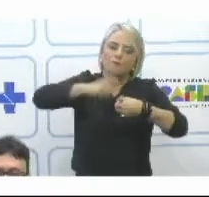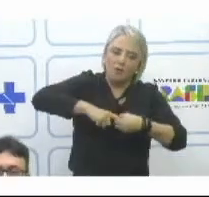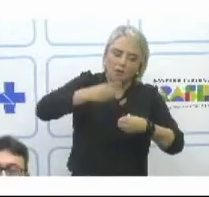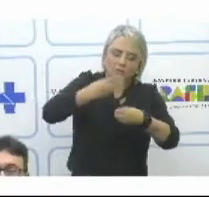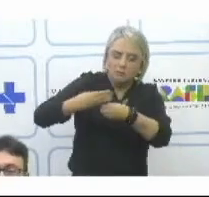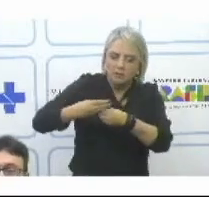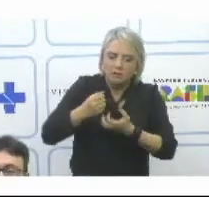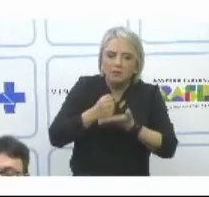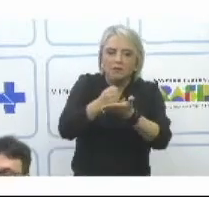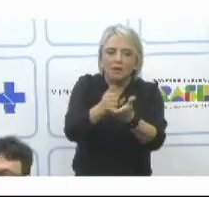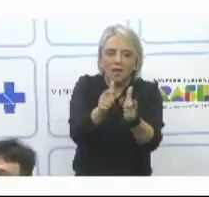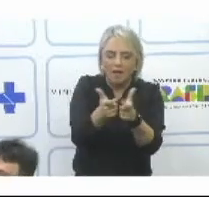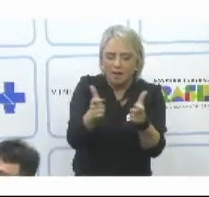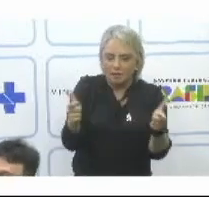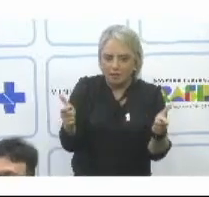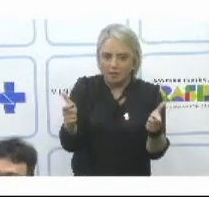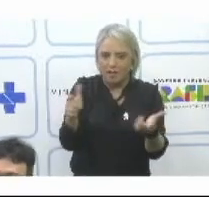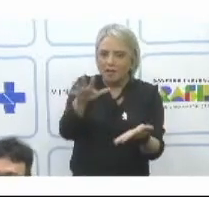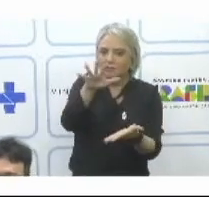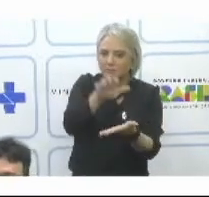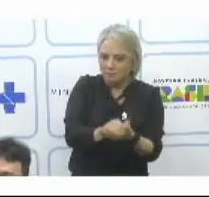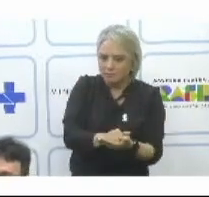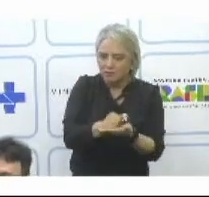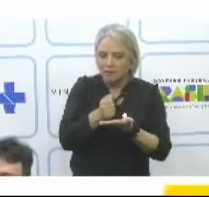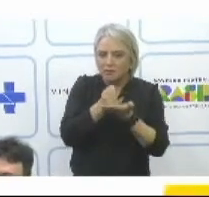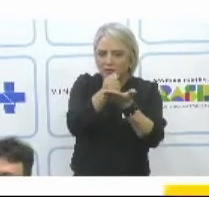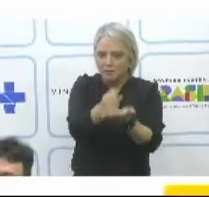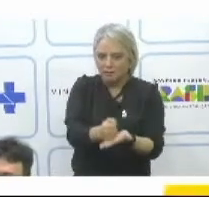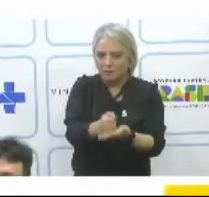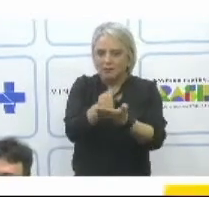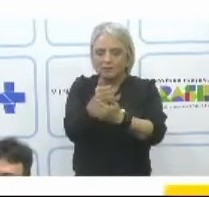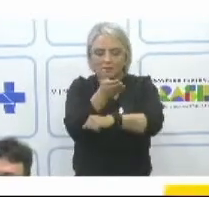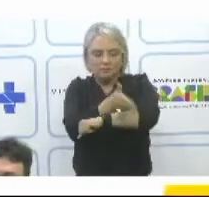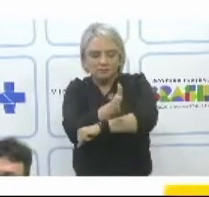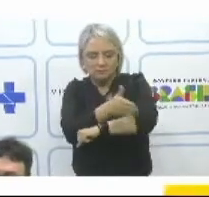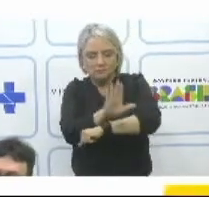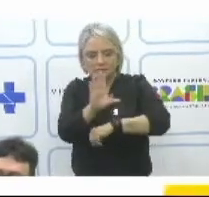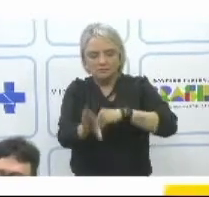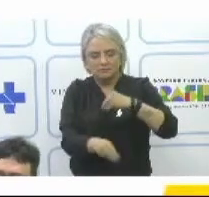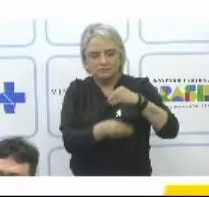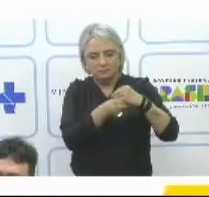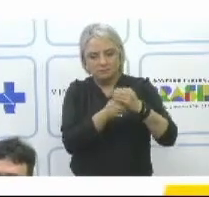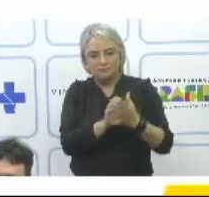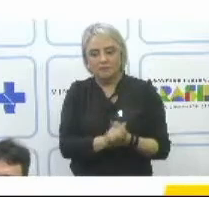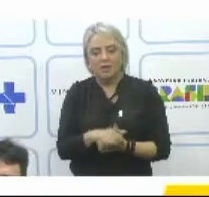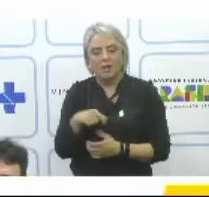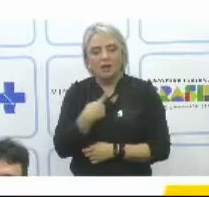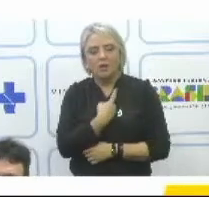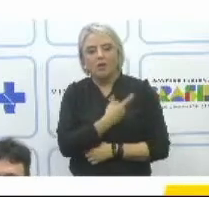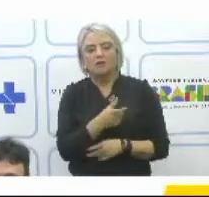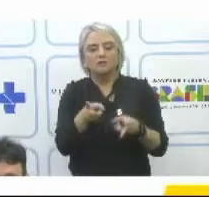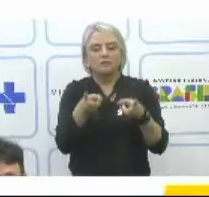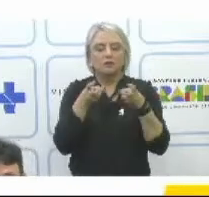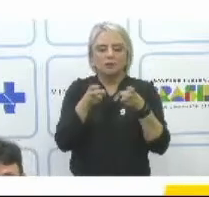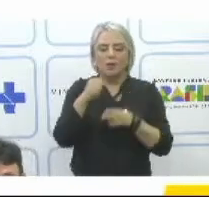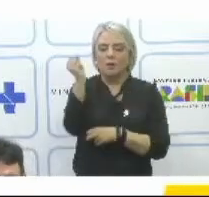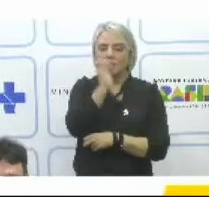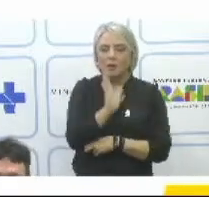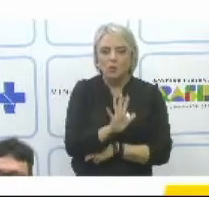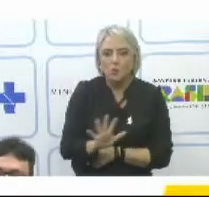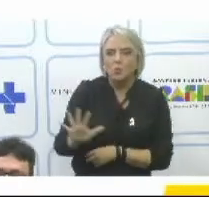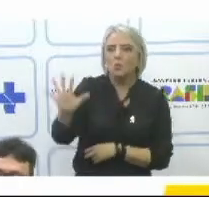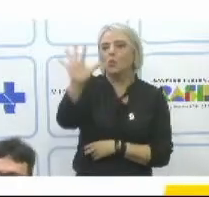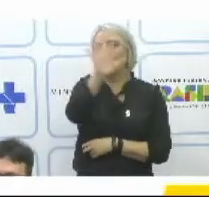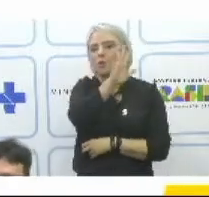a ofertar e ampliem a consistência dessa oferta de práticas integrativas, né? A gente consegue observar o Brasil inteiro,